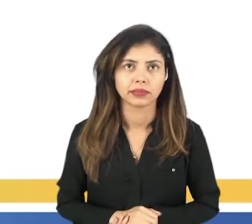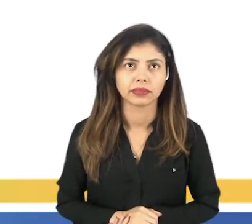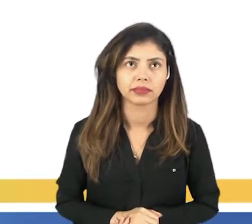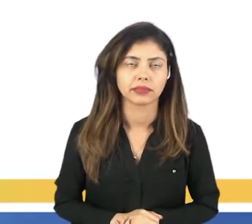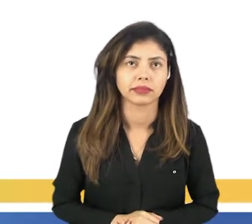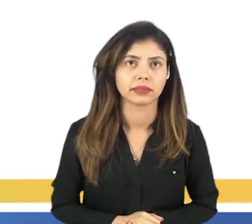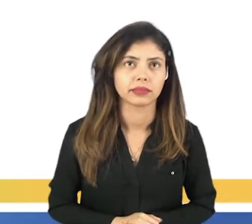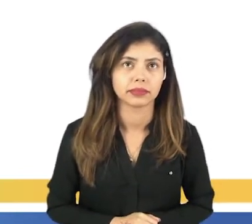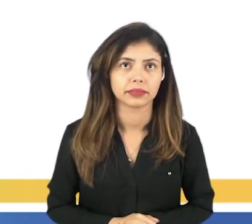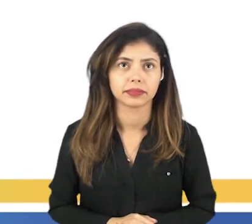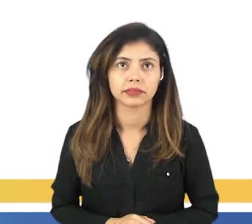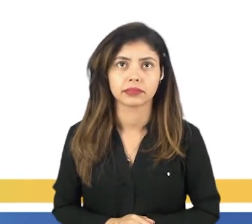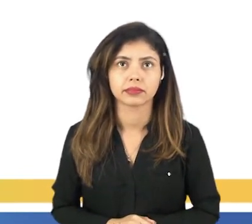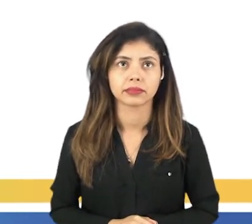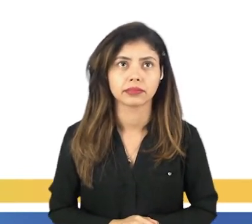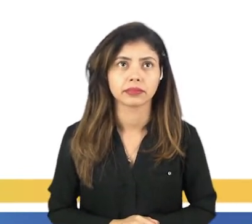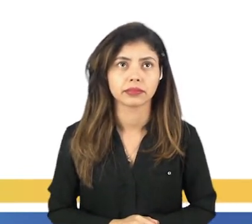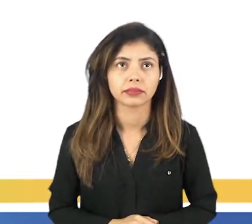uma atividade?